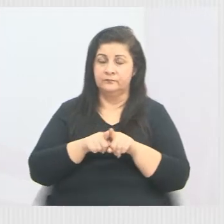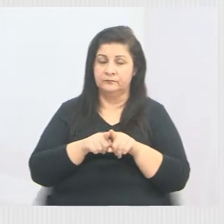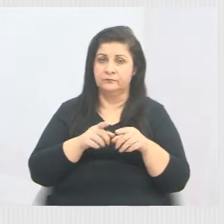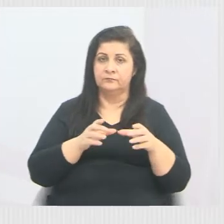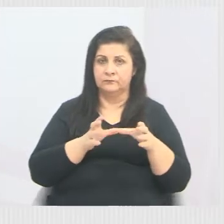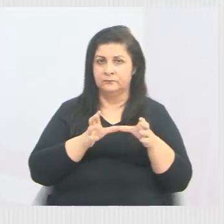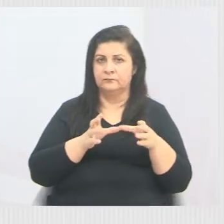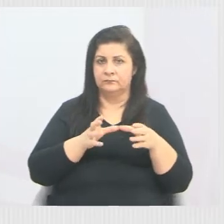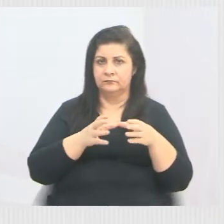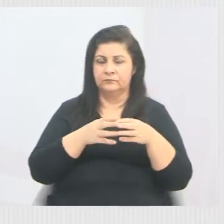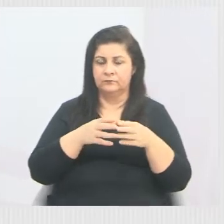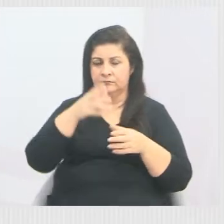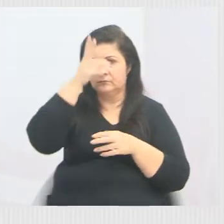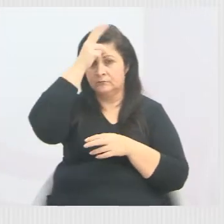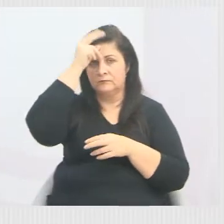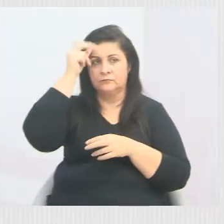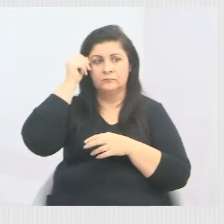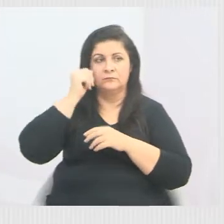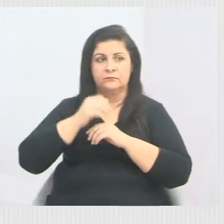fundações também e da prefeitura.